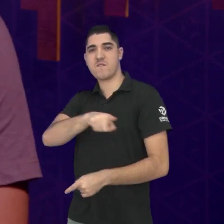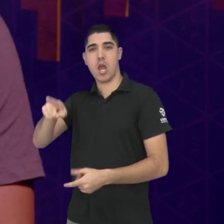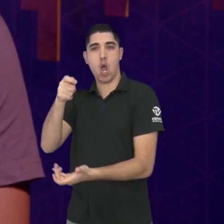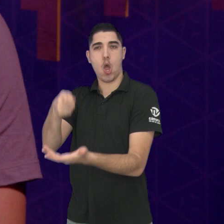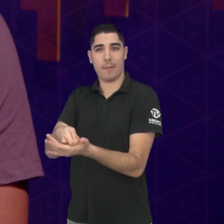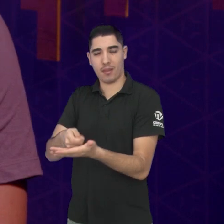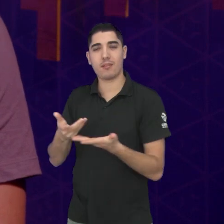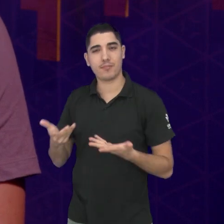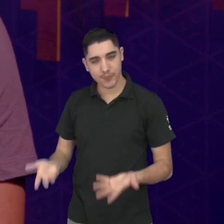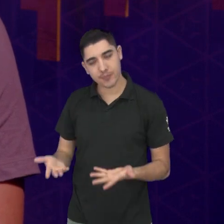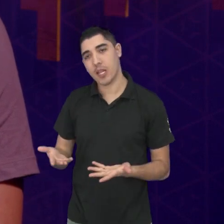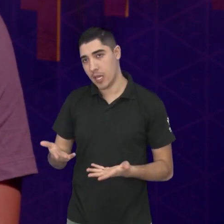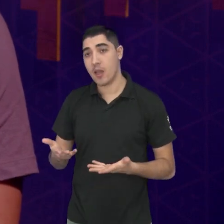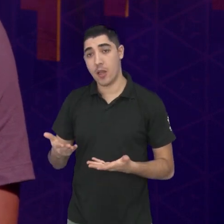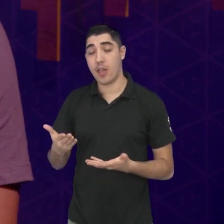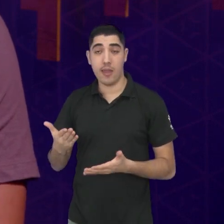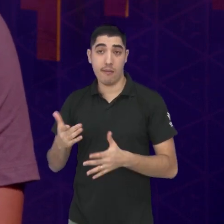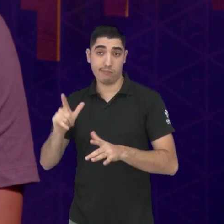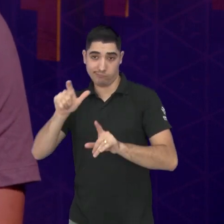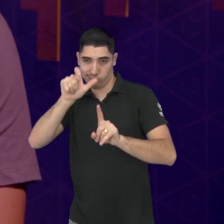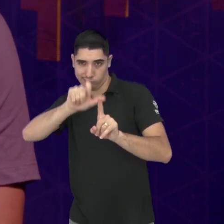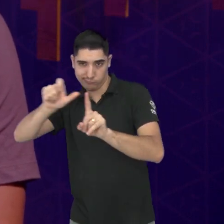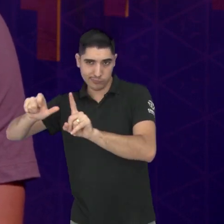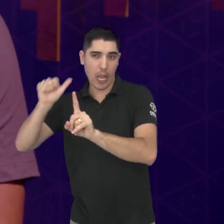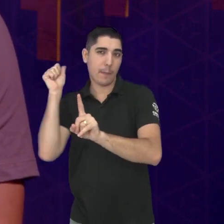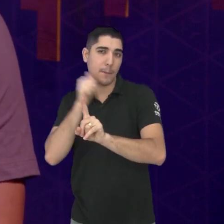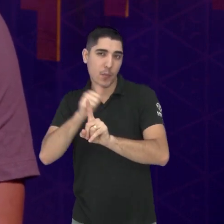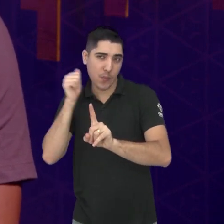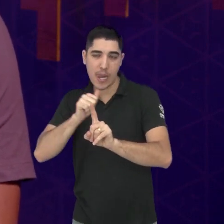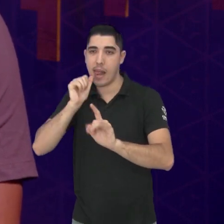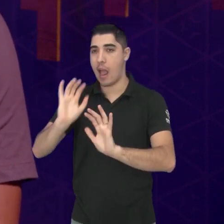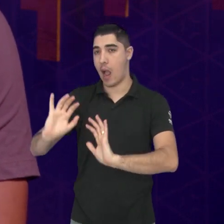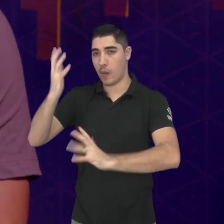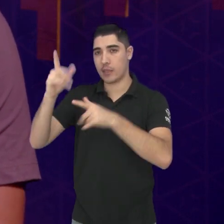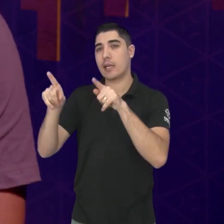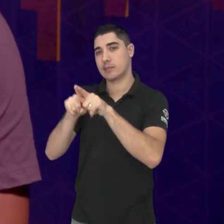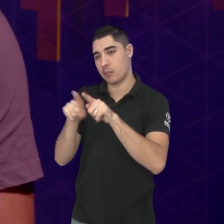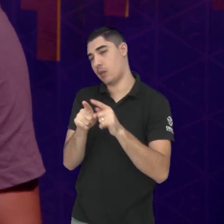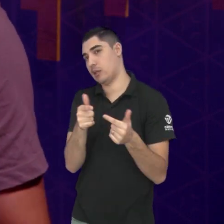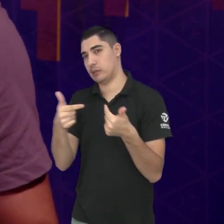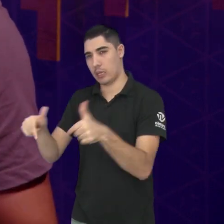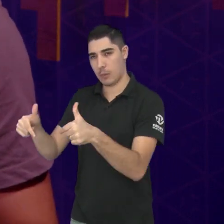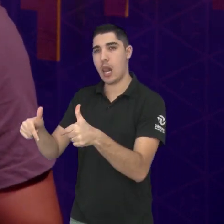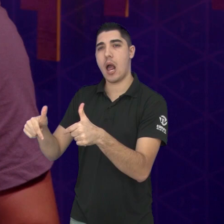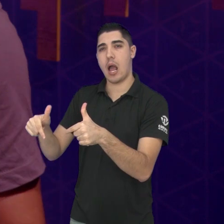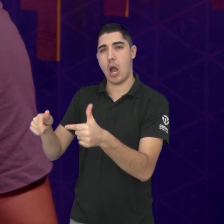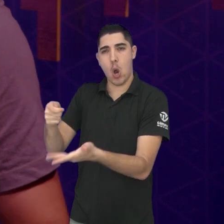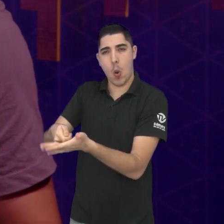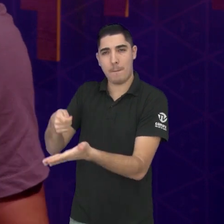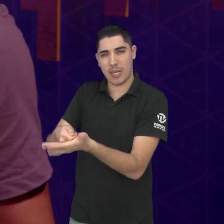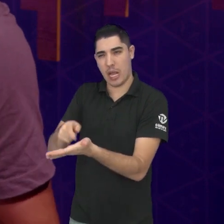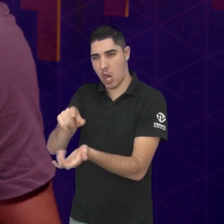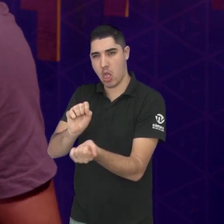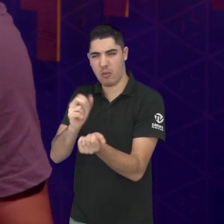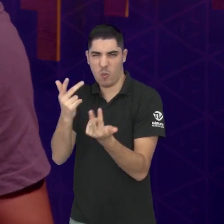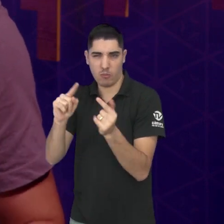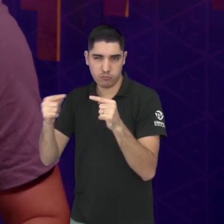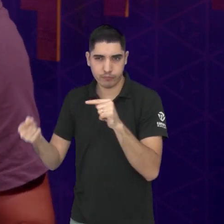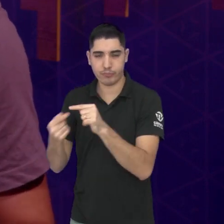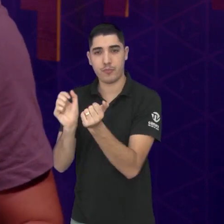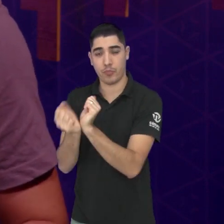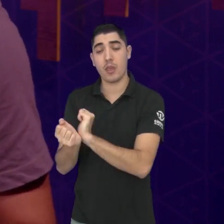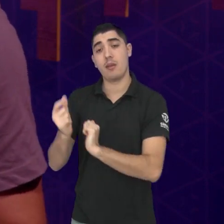até sobre as mulheres, né, nessa situação de trabalho forçado, um dos últimos arcos